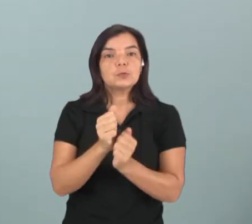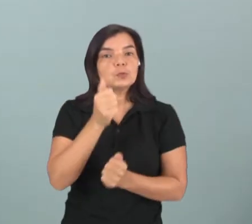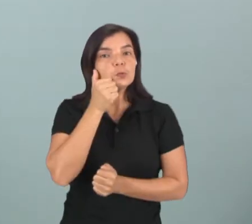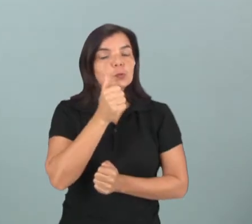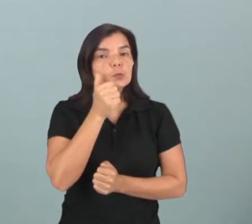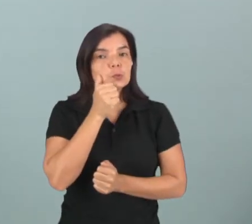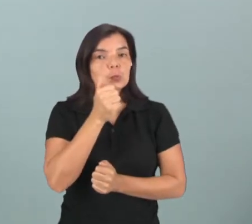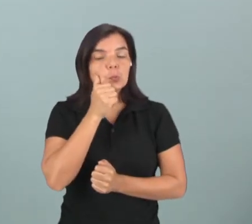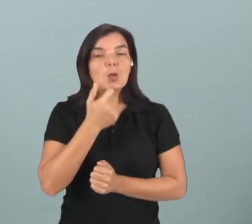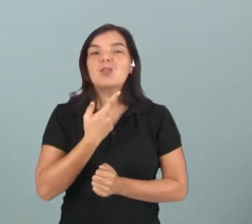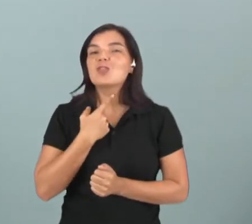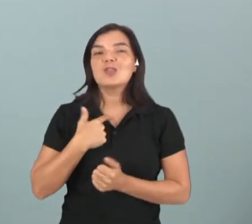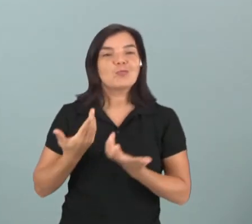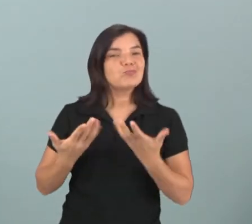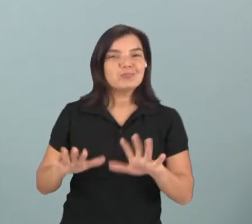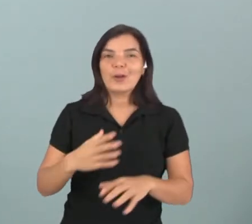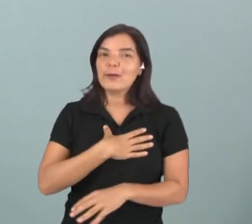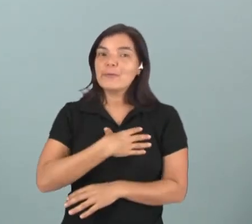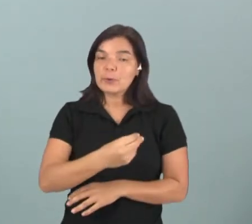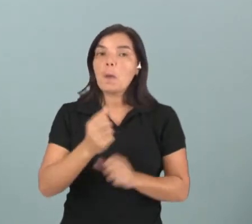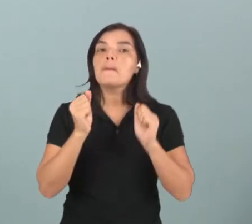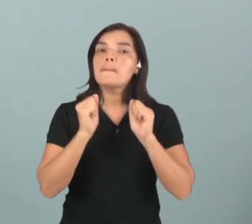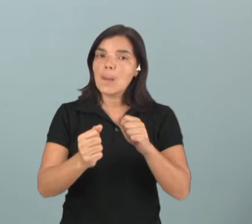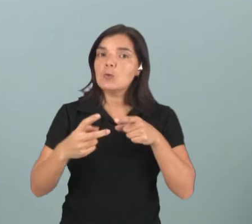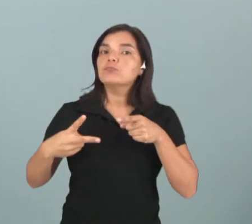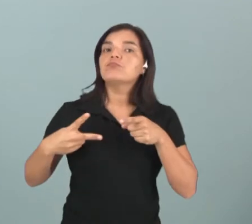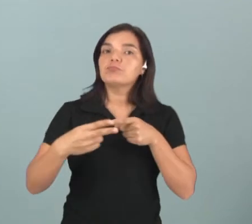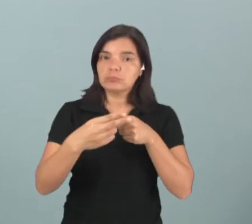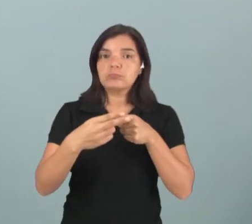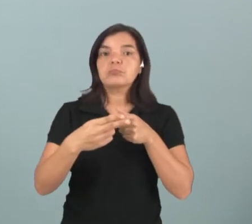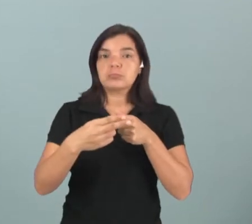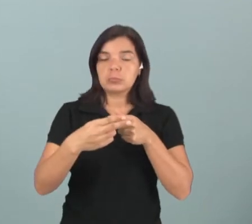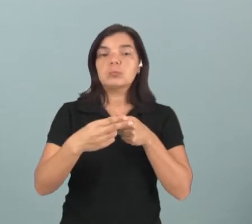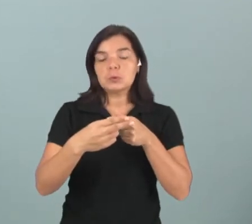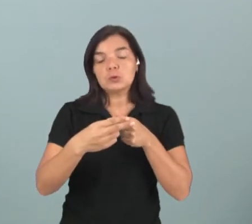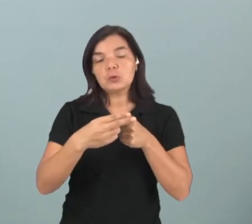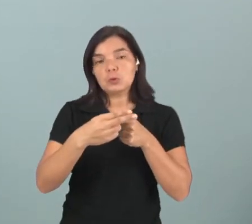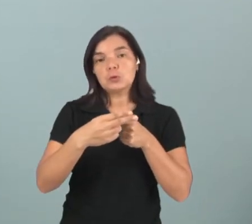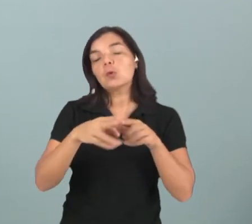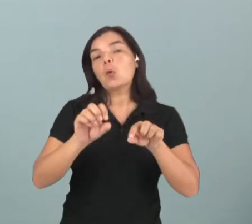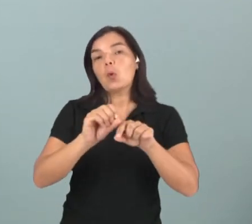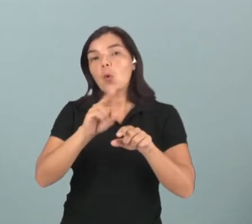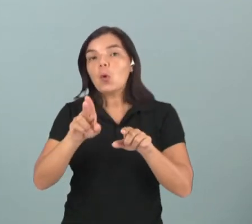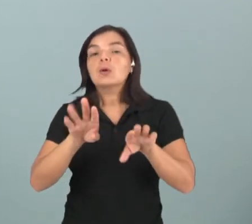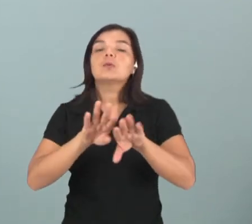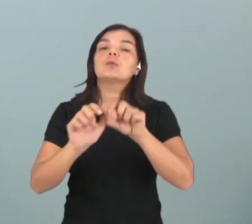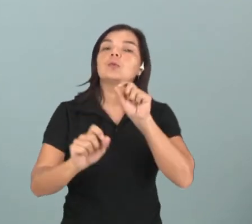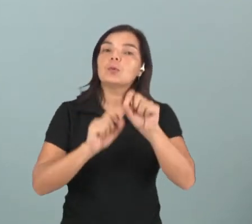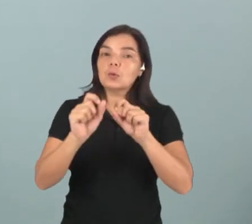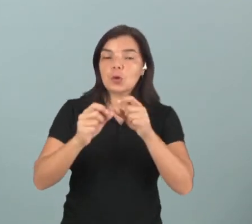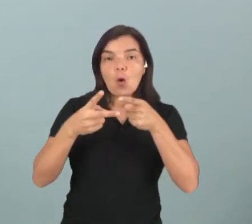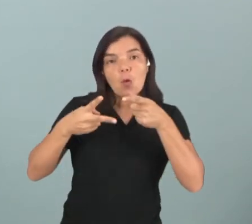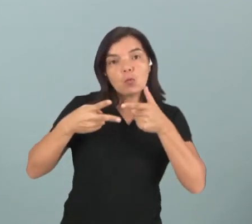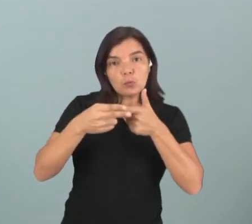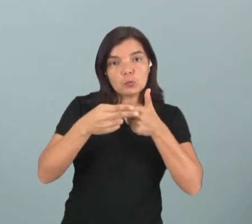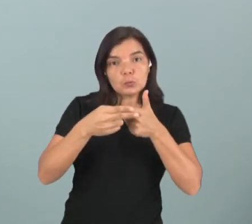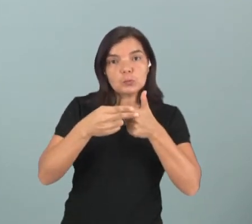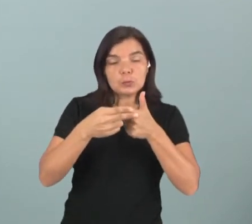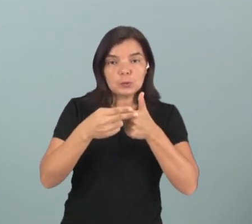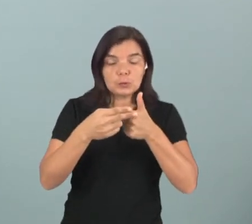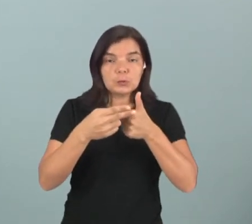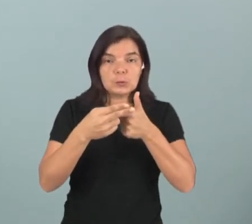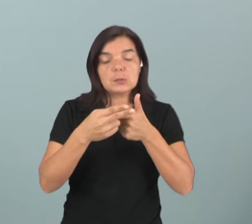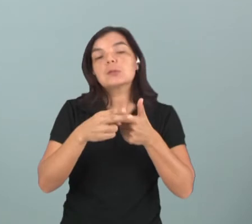e não deseja mais ter filhos, ele pode realizar esse procedimento de vasectomia, onde é realizado um corte nos